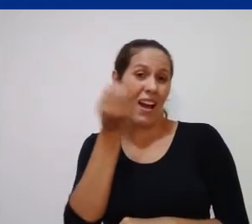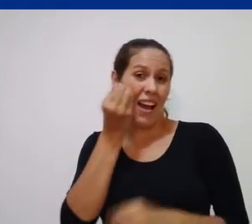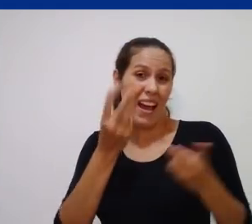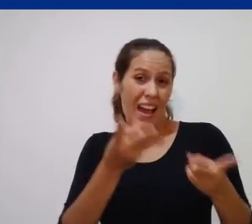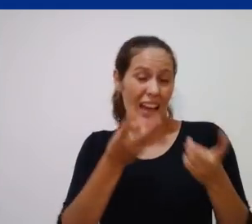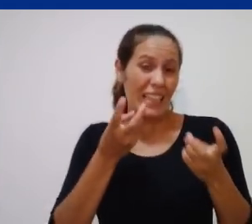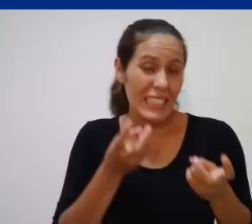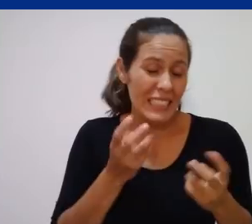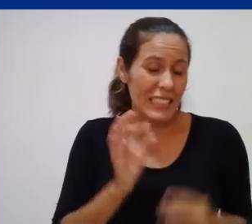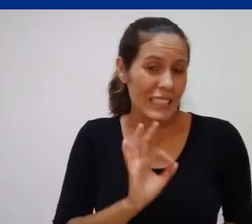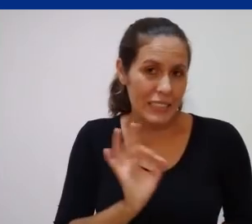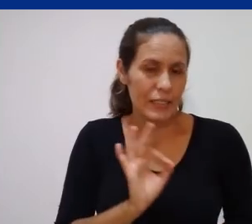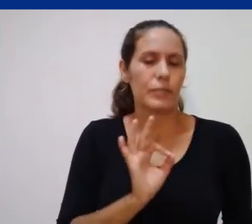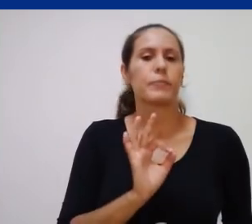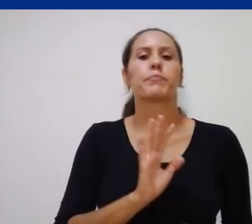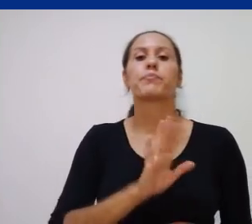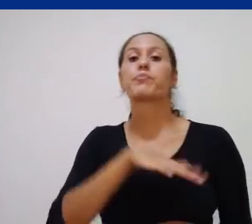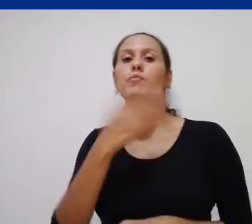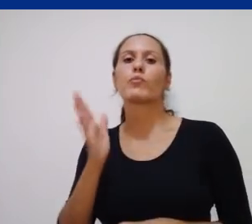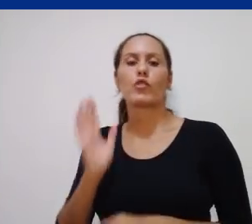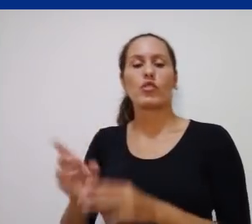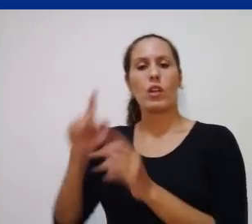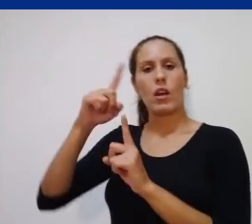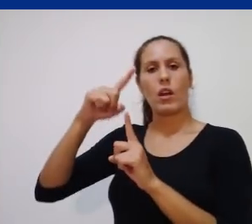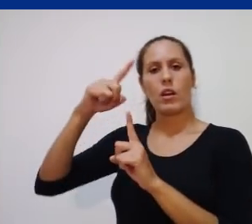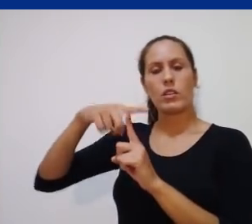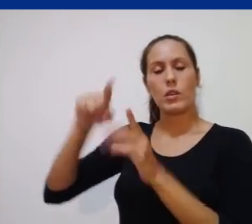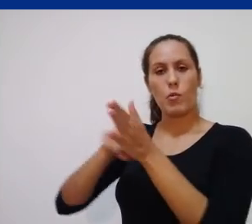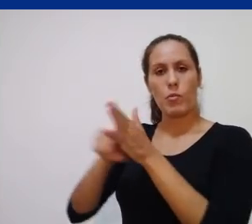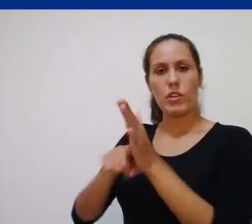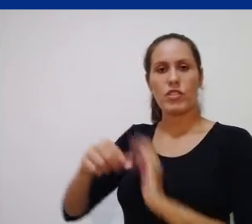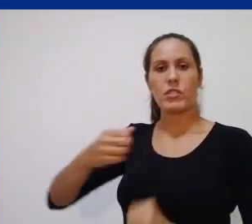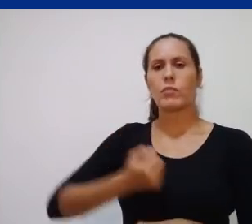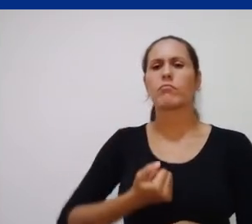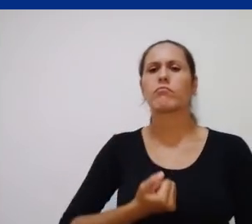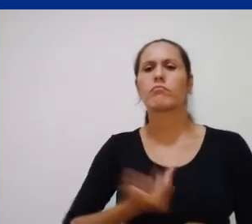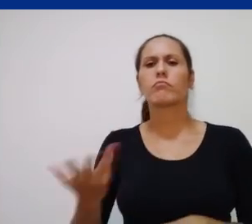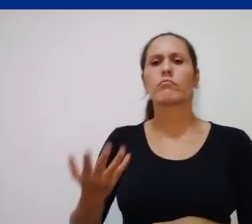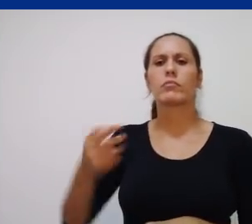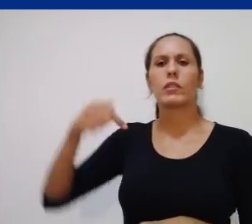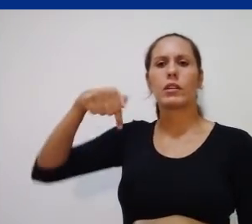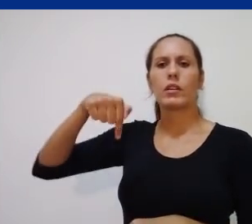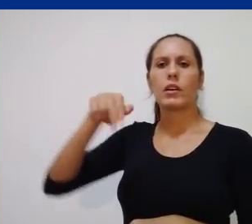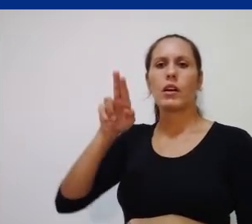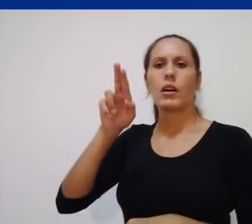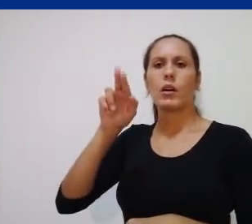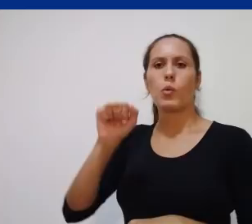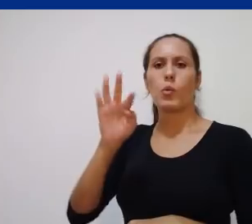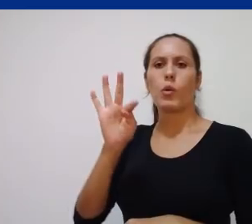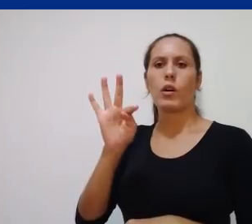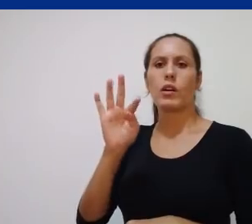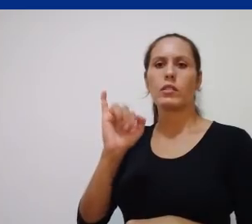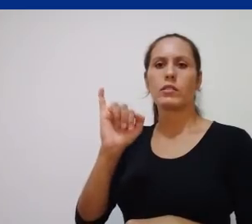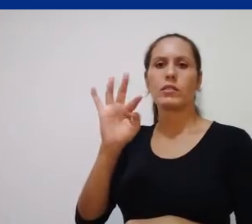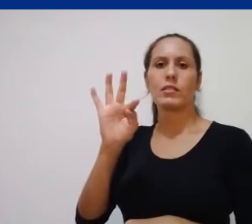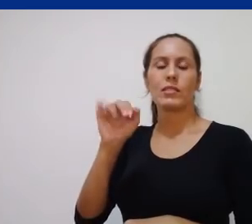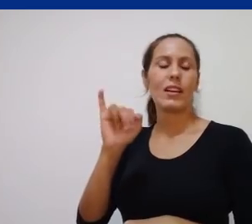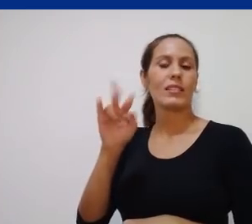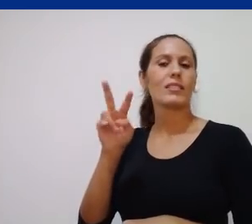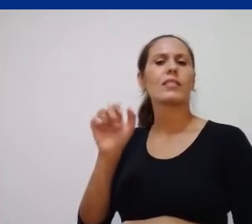a pesquisa quantitativa é a pesquisa que visa coletar fatos concretos, ou seja,